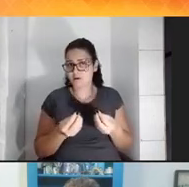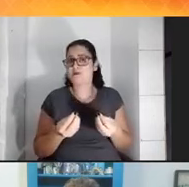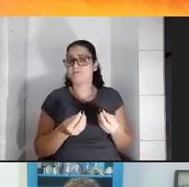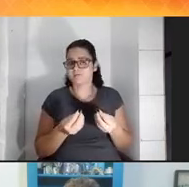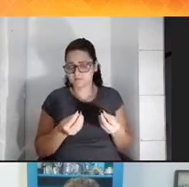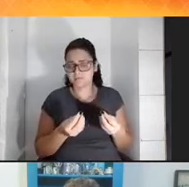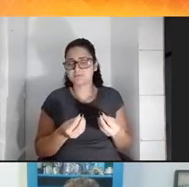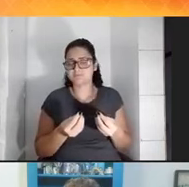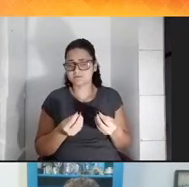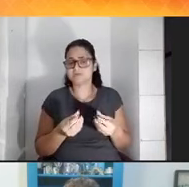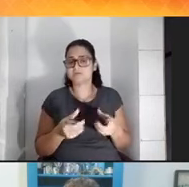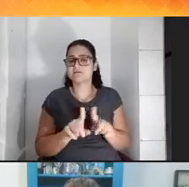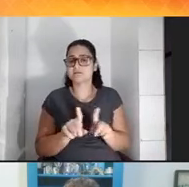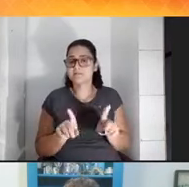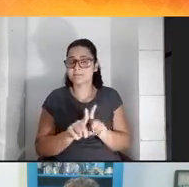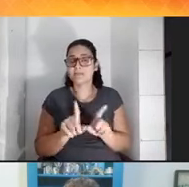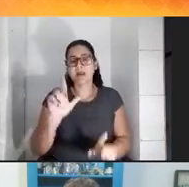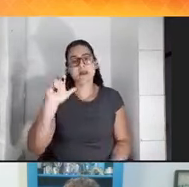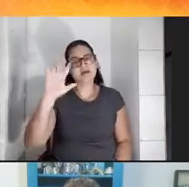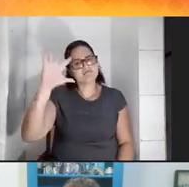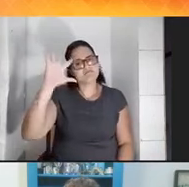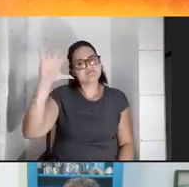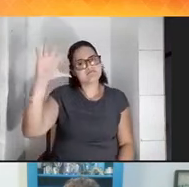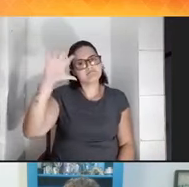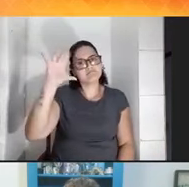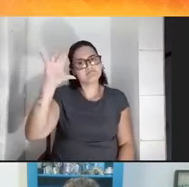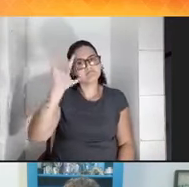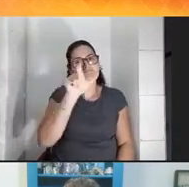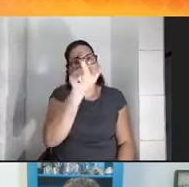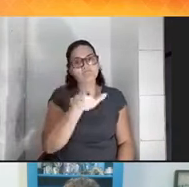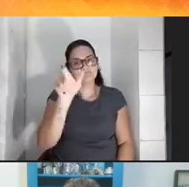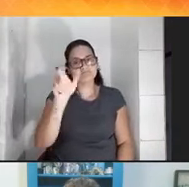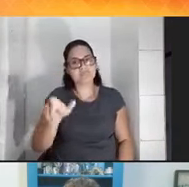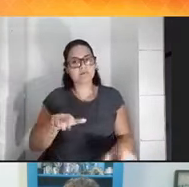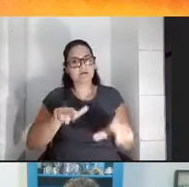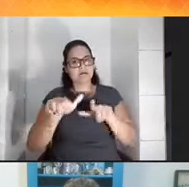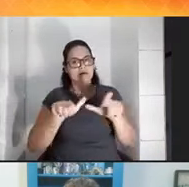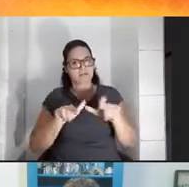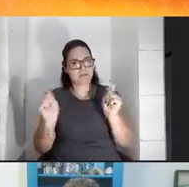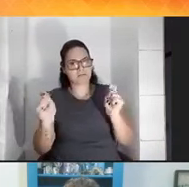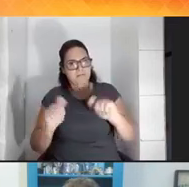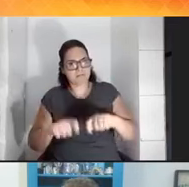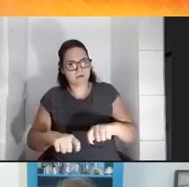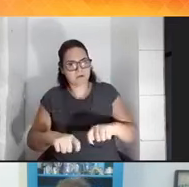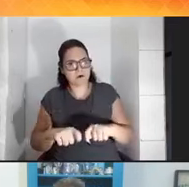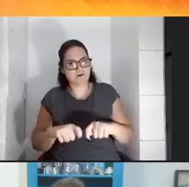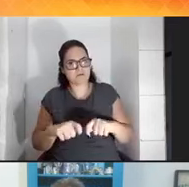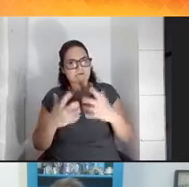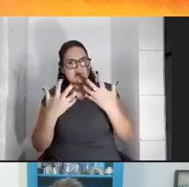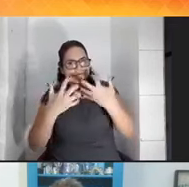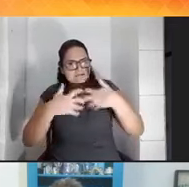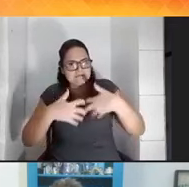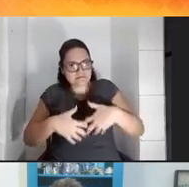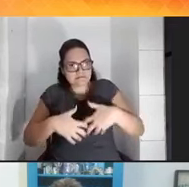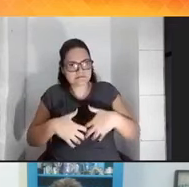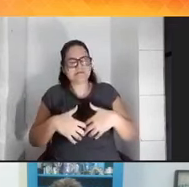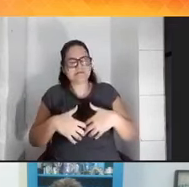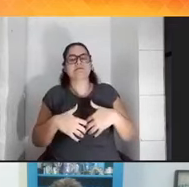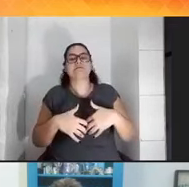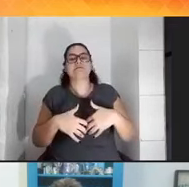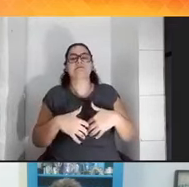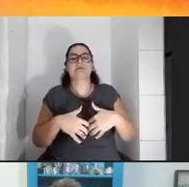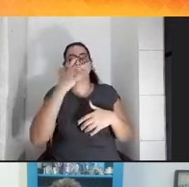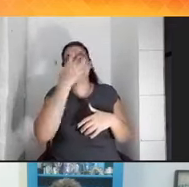a cabeça deste trabalhador? Se isso pode complicar e as pessoas,